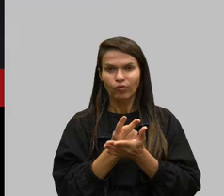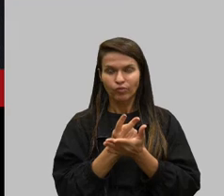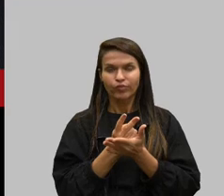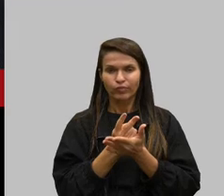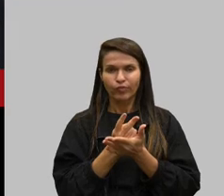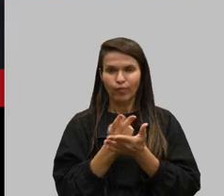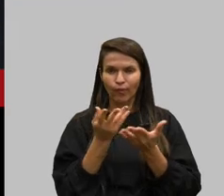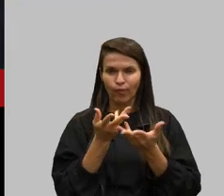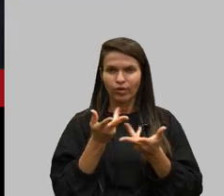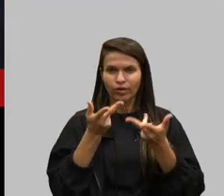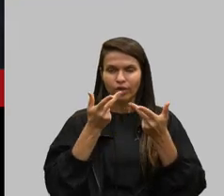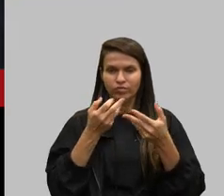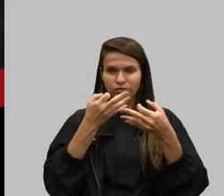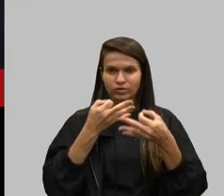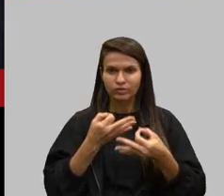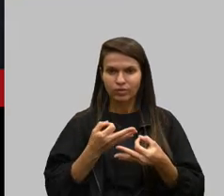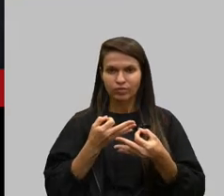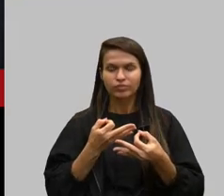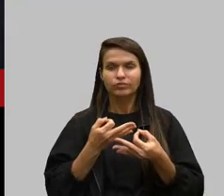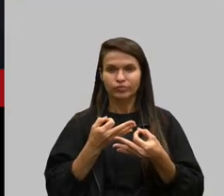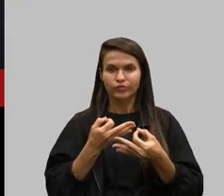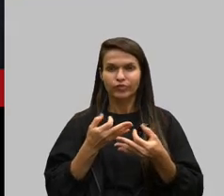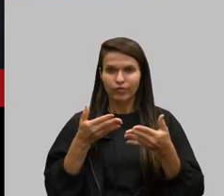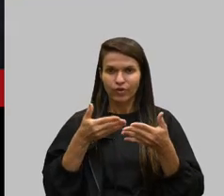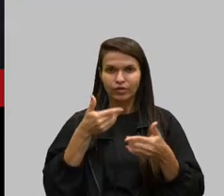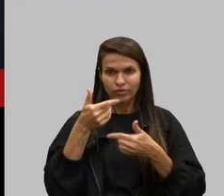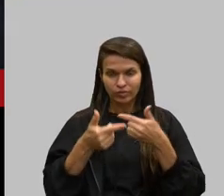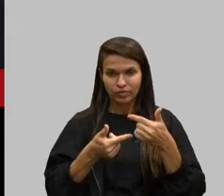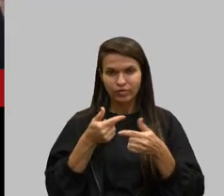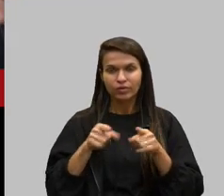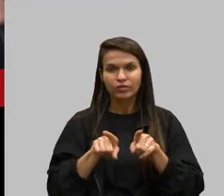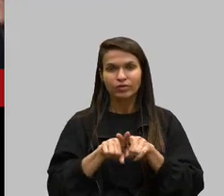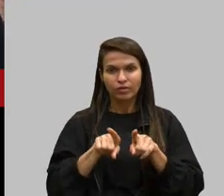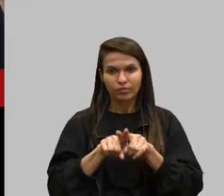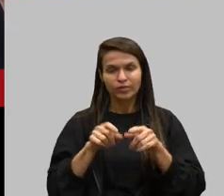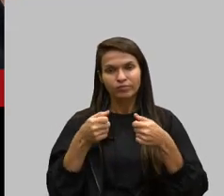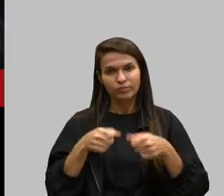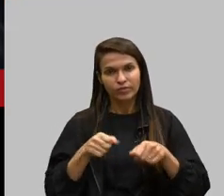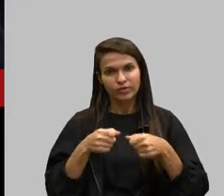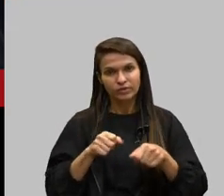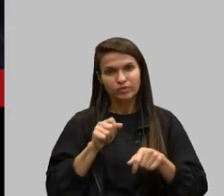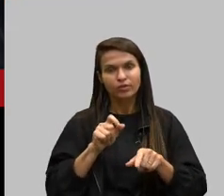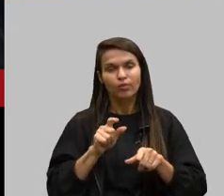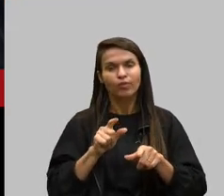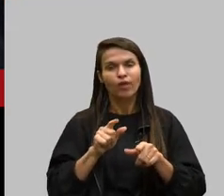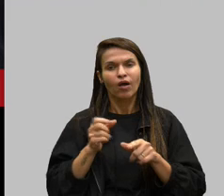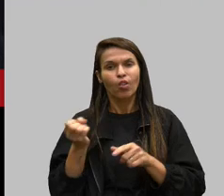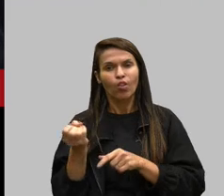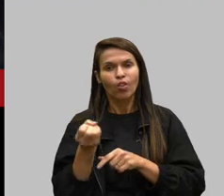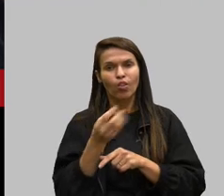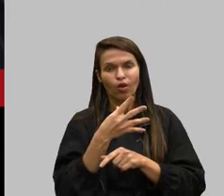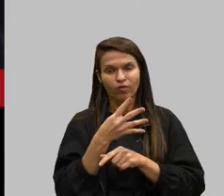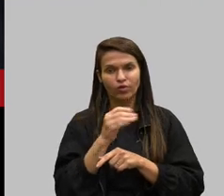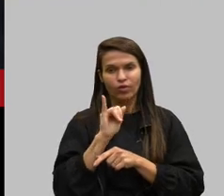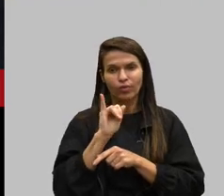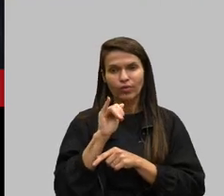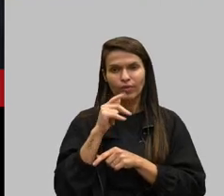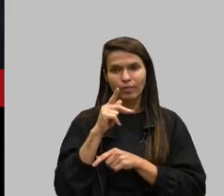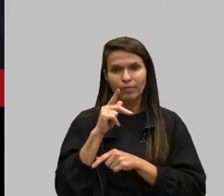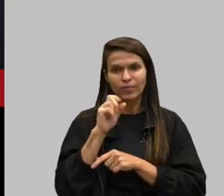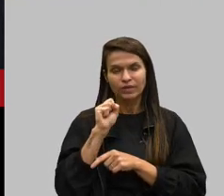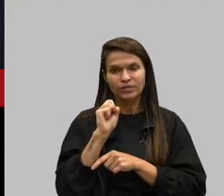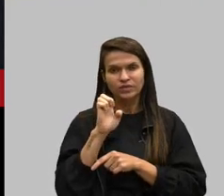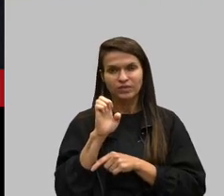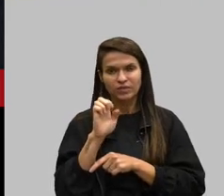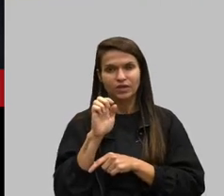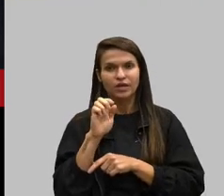adequado a prestação de serviço e de que é necessário uma modernização do ipseng né Eu acho que é isso a gente tem